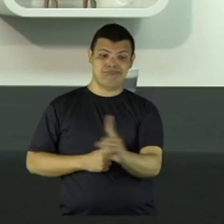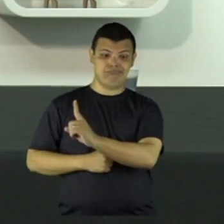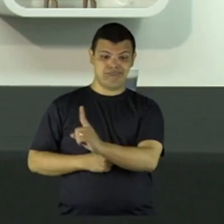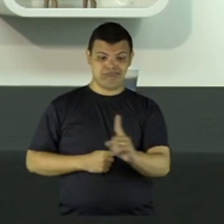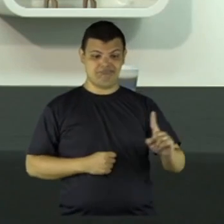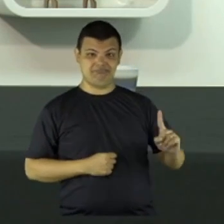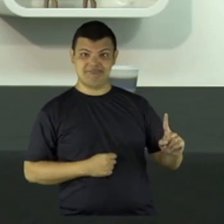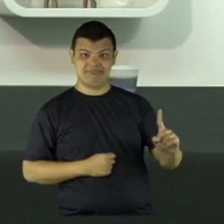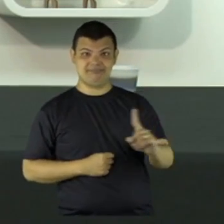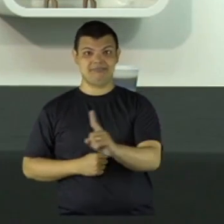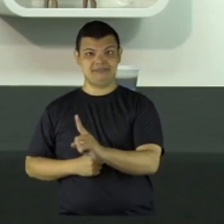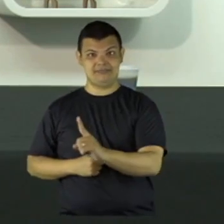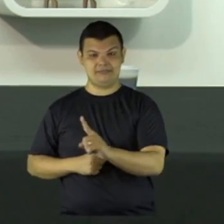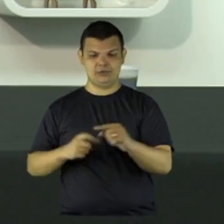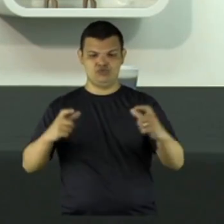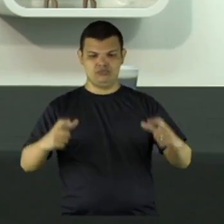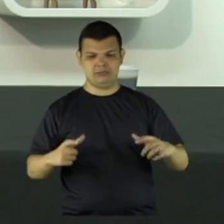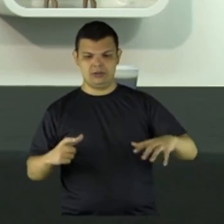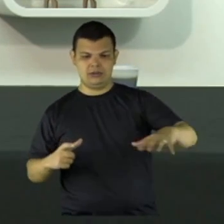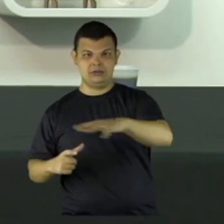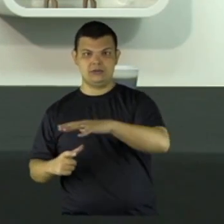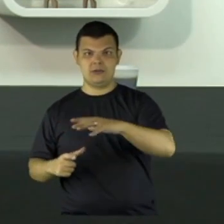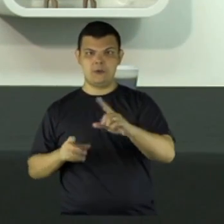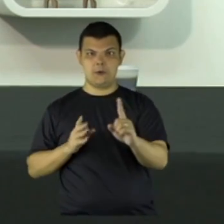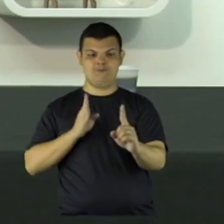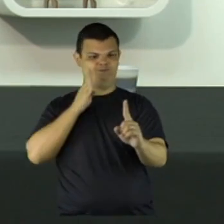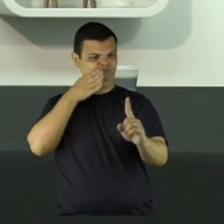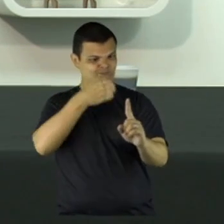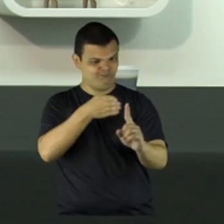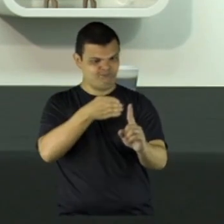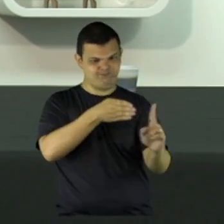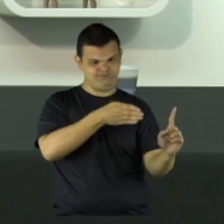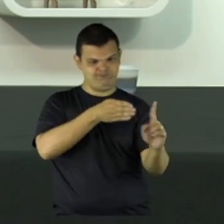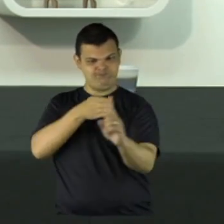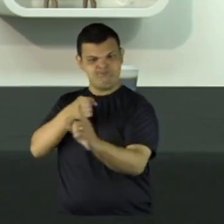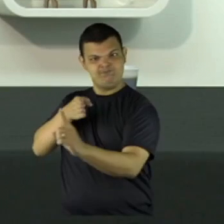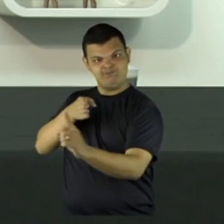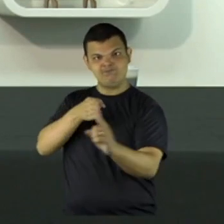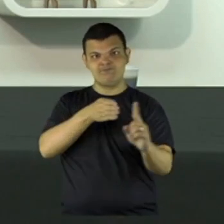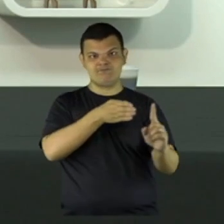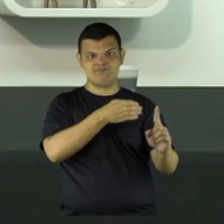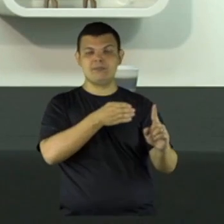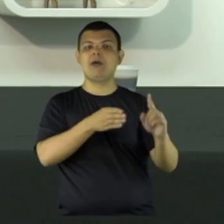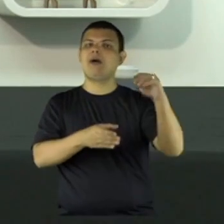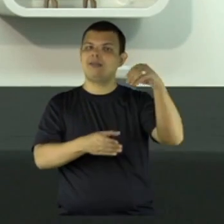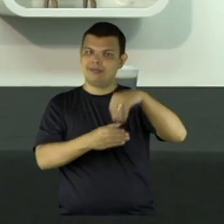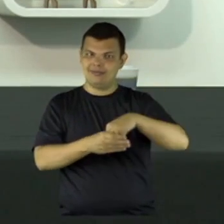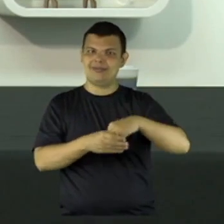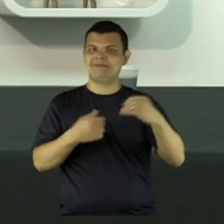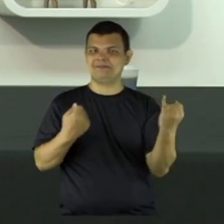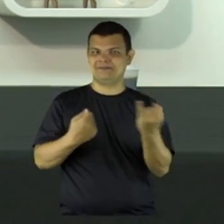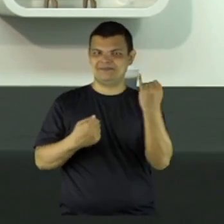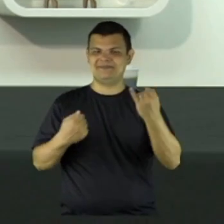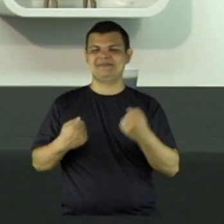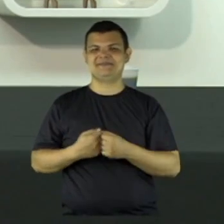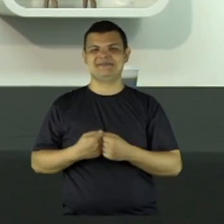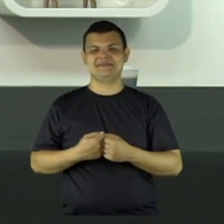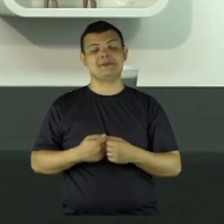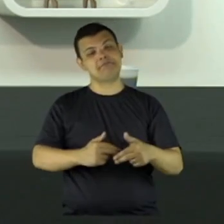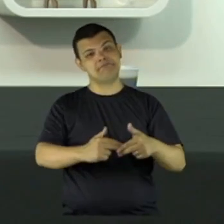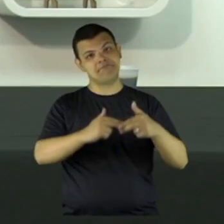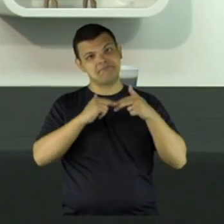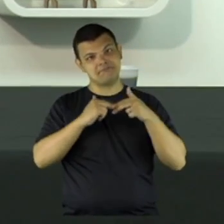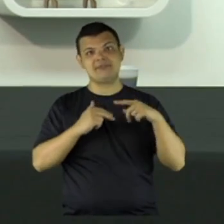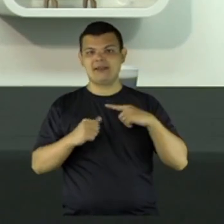mover pelo espaço e você vai ter que atingi-lo, tá, dentro dessa movimentação. É por isso que